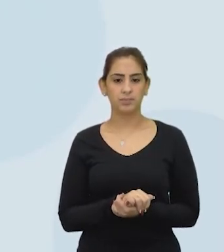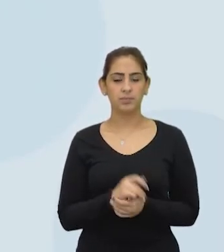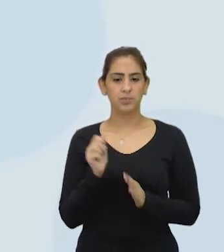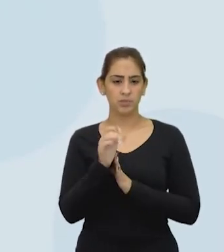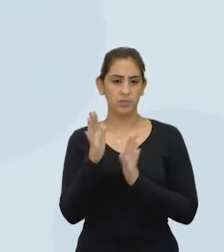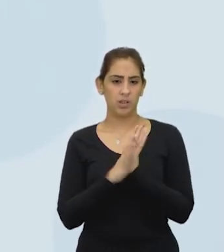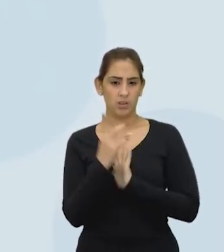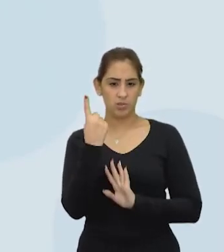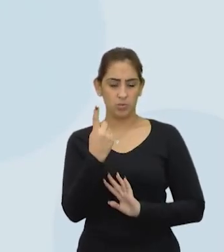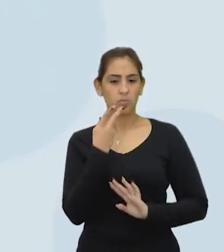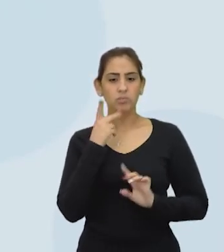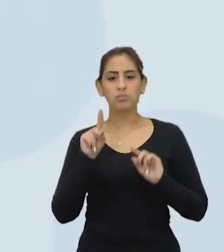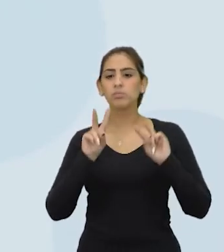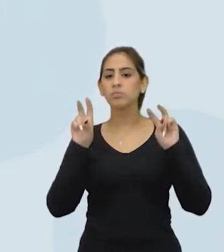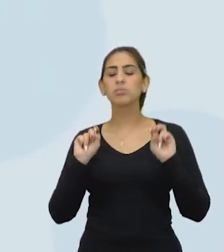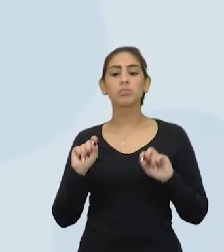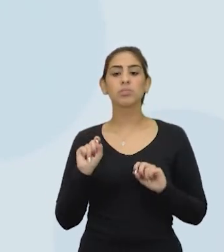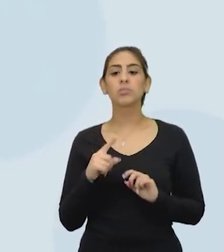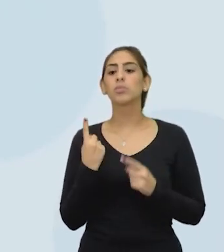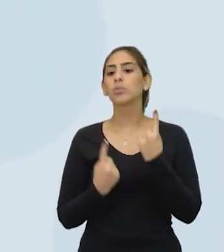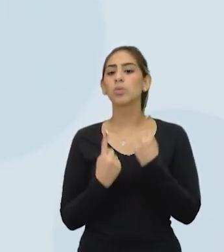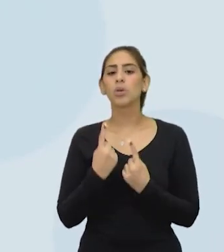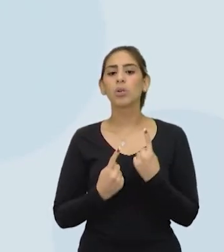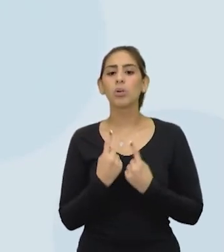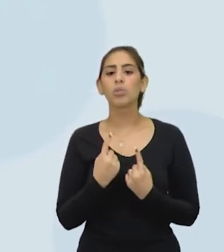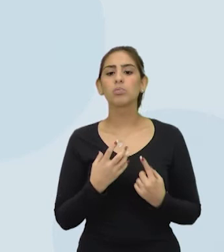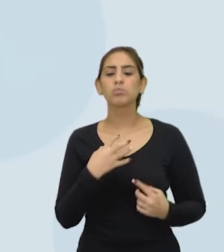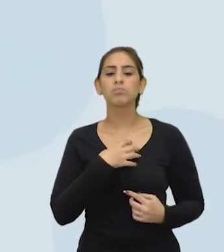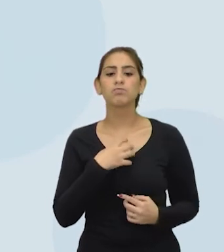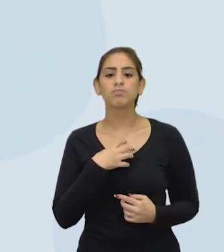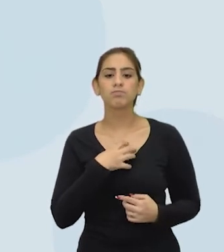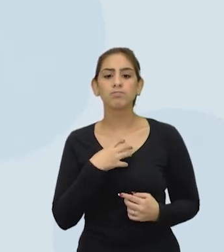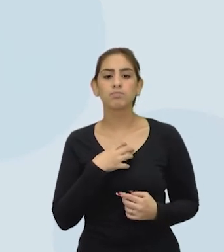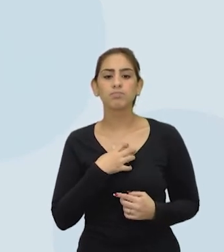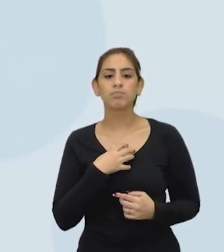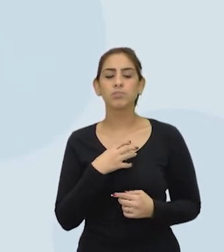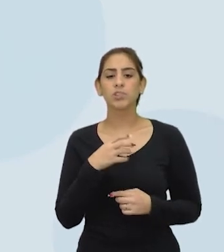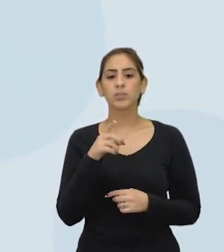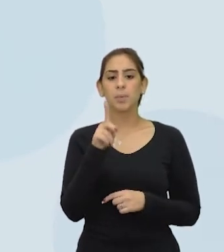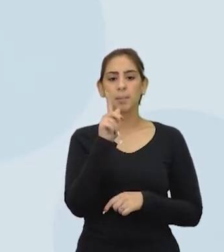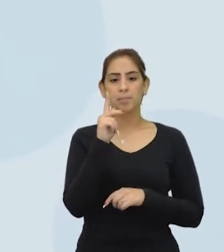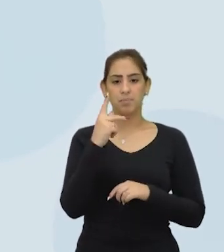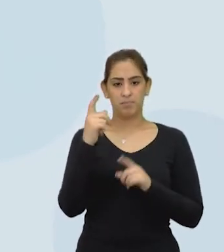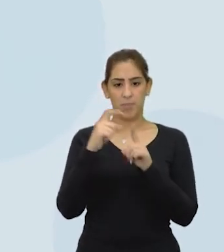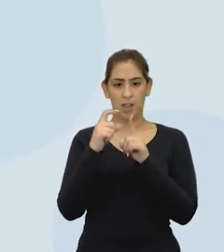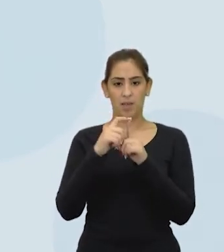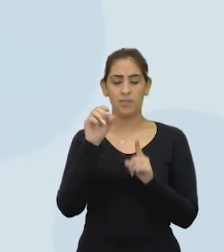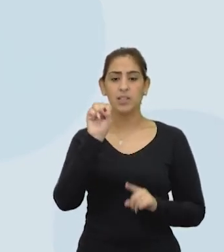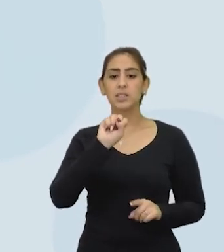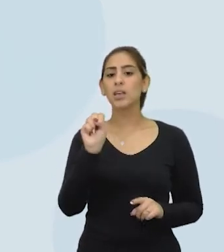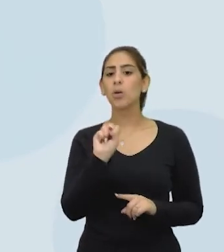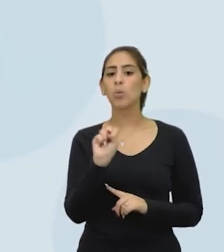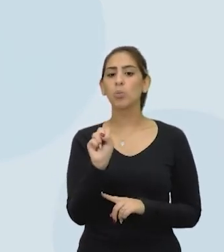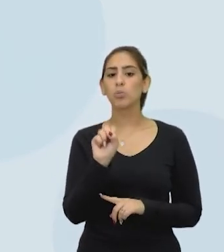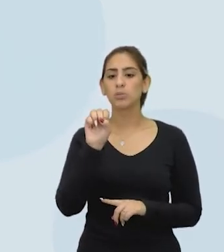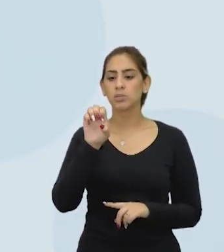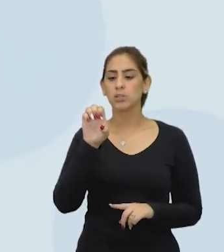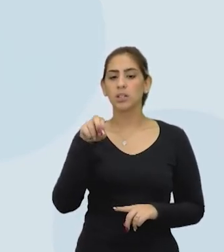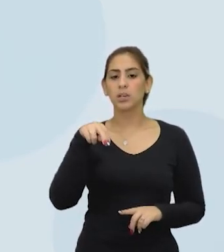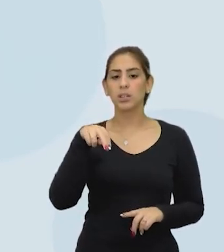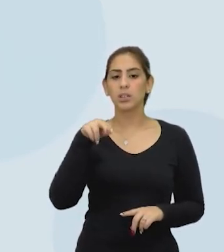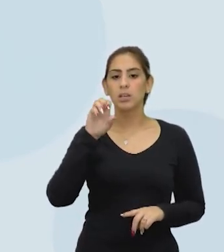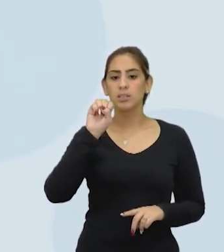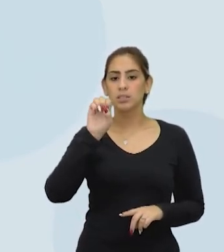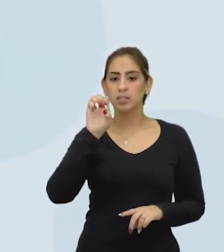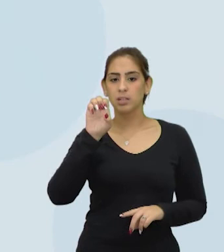1 está dizendo o seguinte: qual é o sentido da palavra segundo utilizada no início do parágrafo? Com que intenção foi